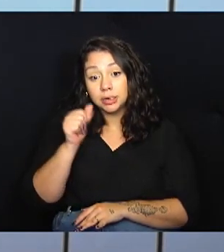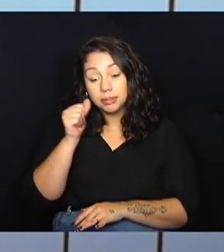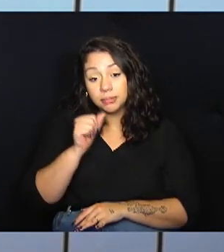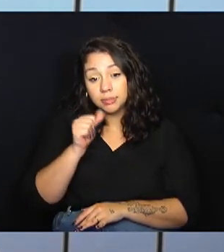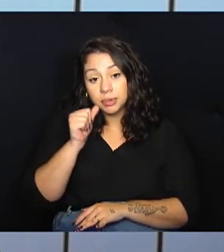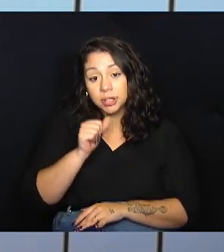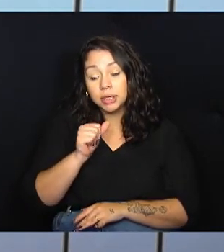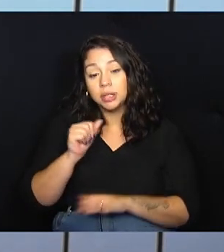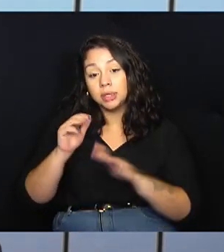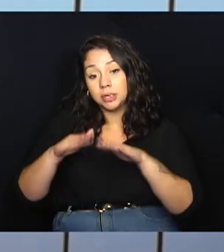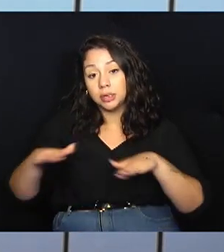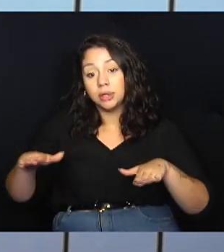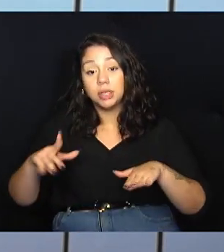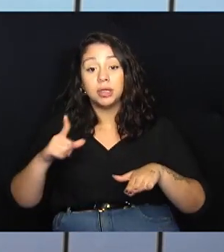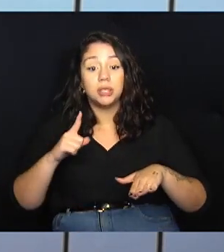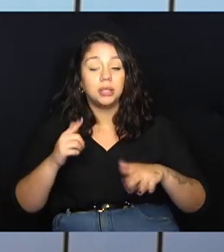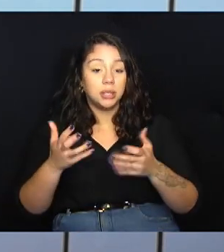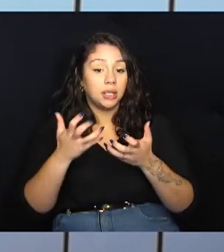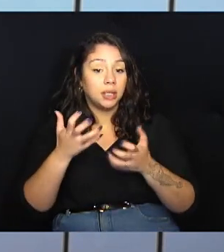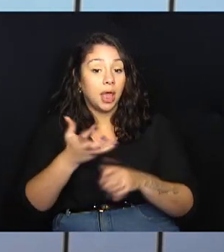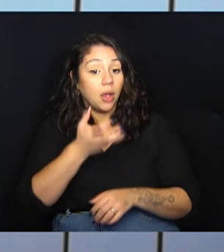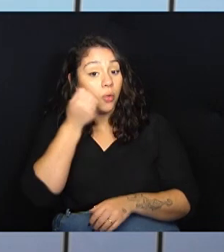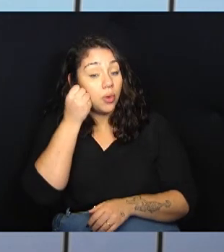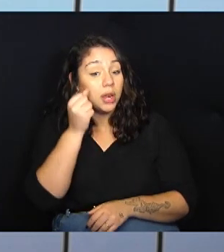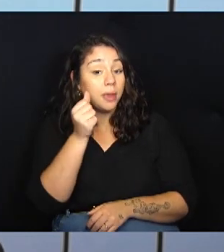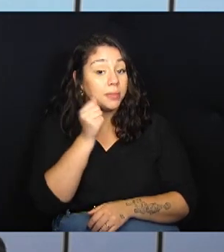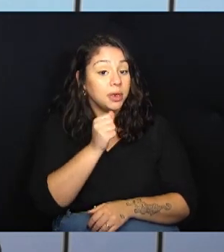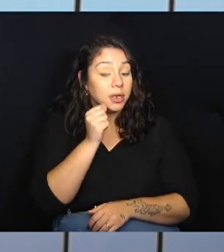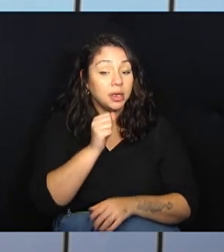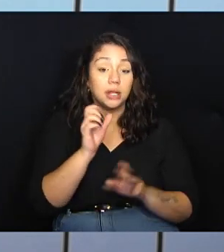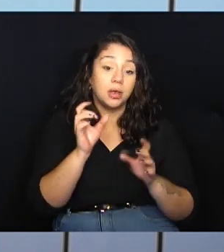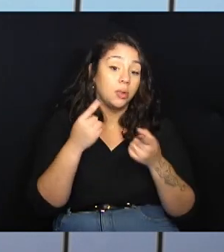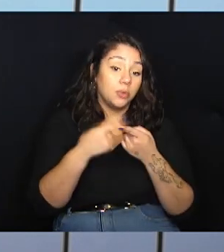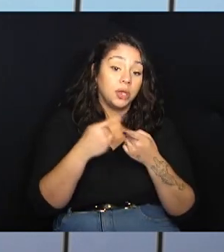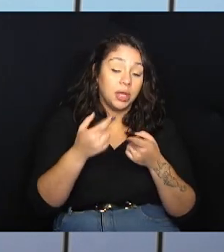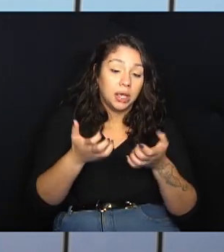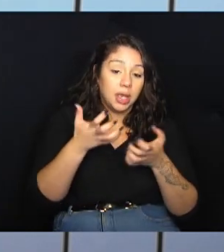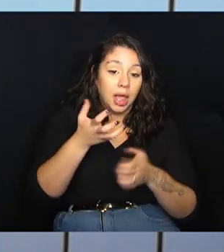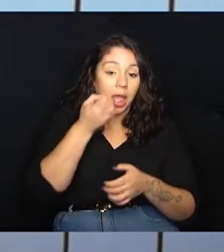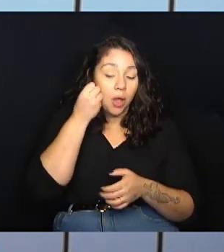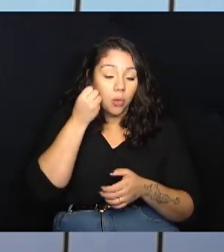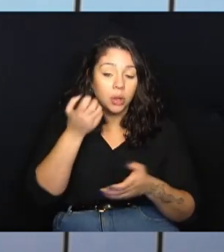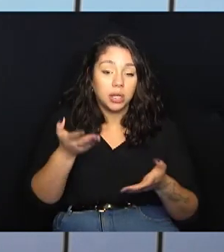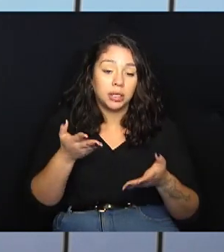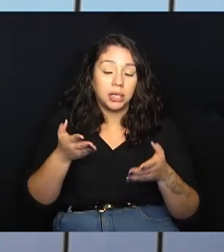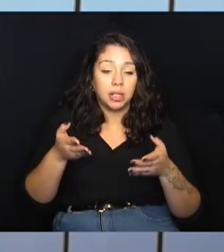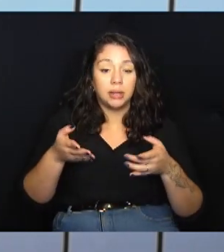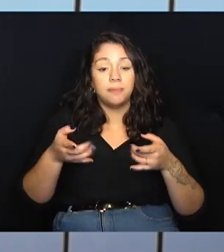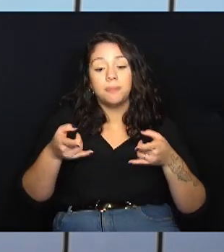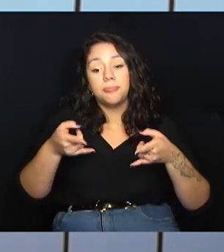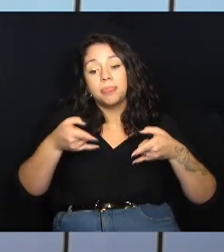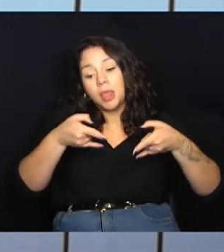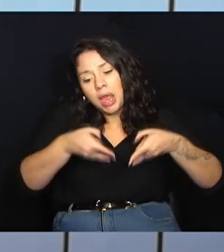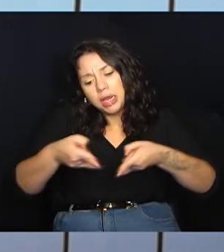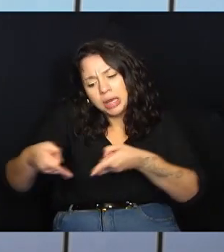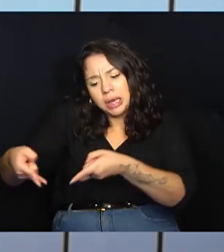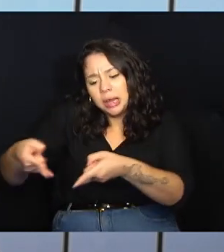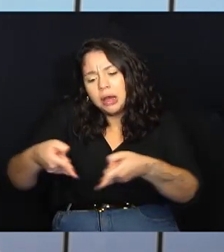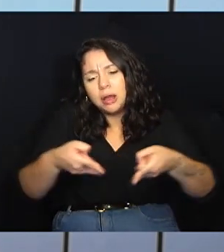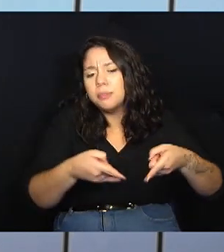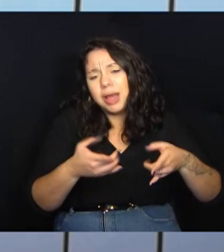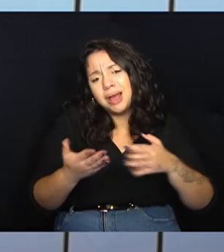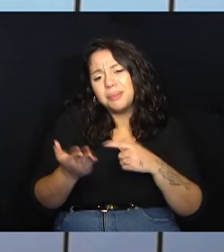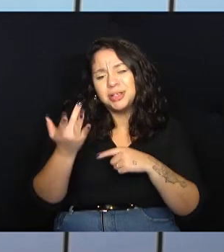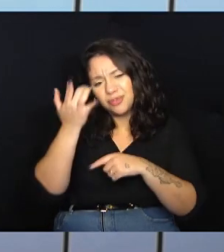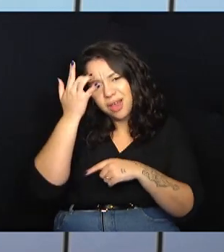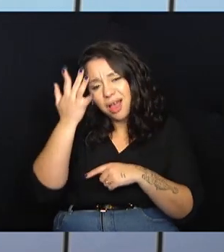uma questão de organização do quarto, as camas, né? Ou ela quer só menino, ou ela quer acolher adolescentes, porque tem